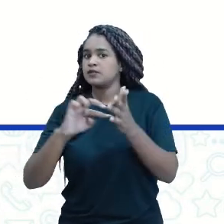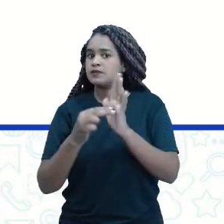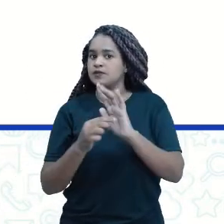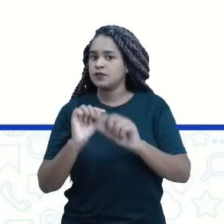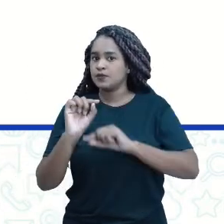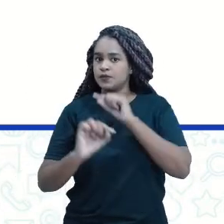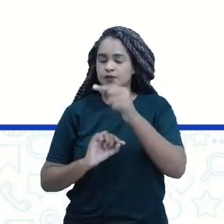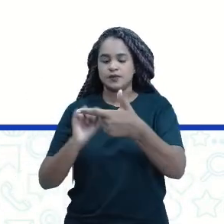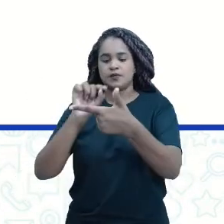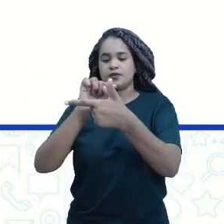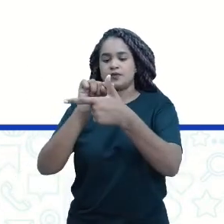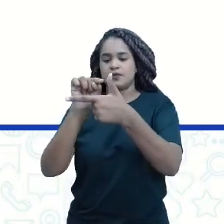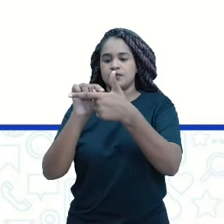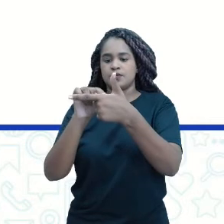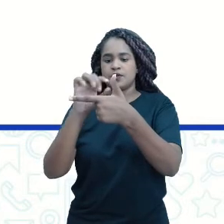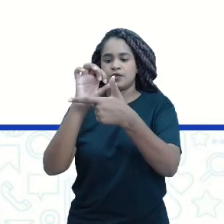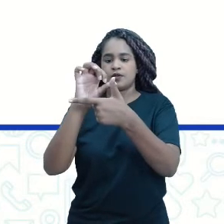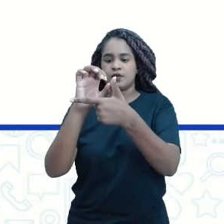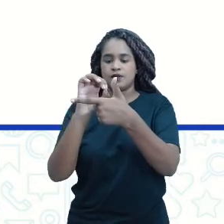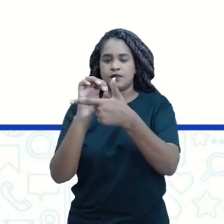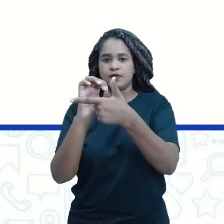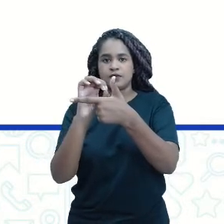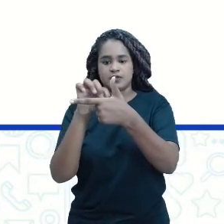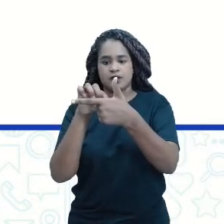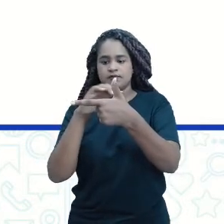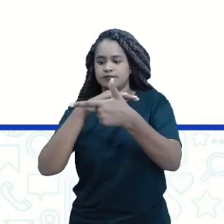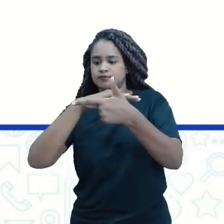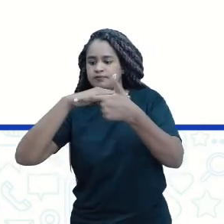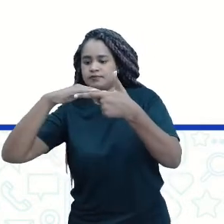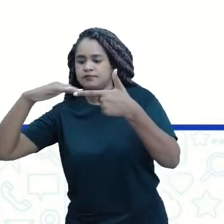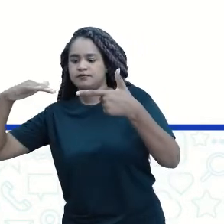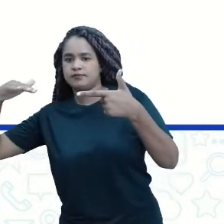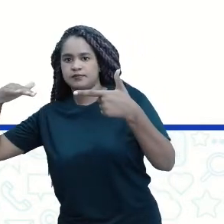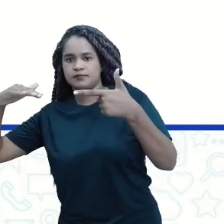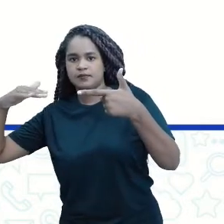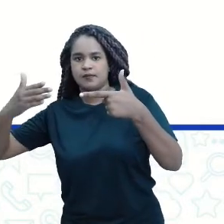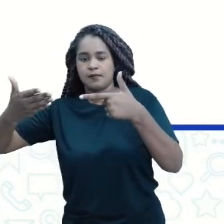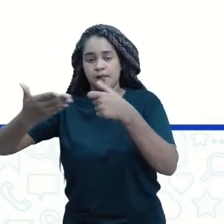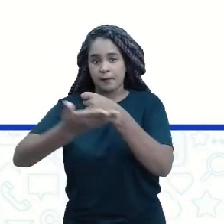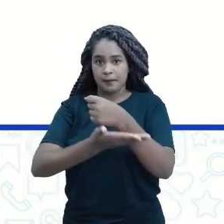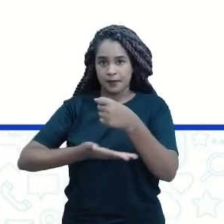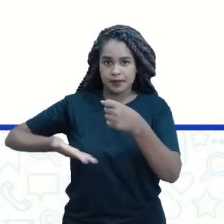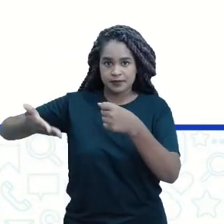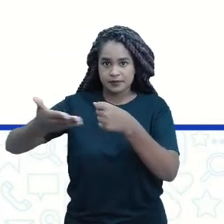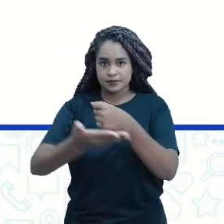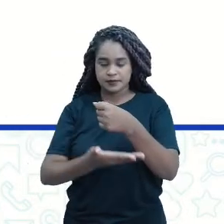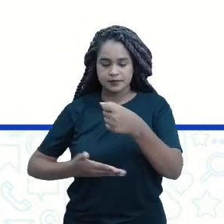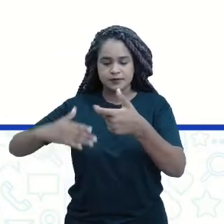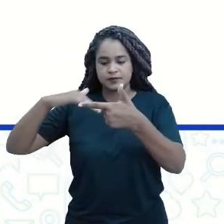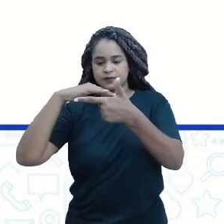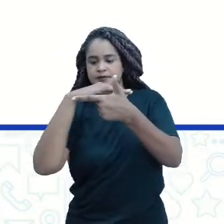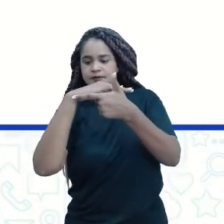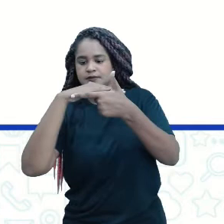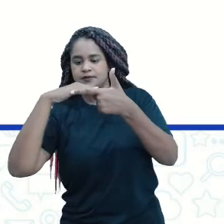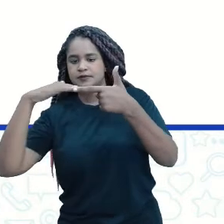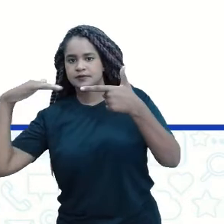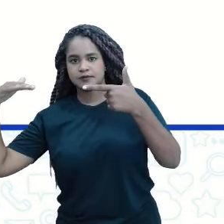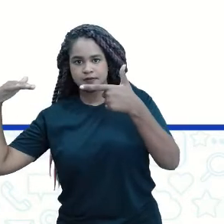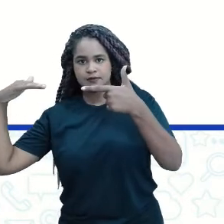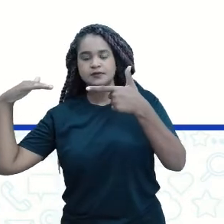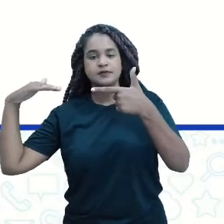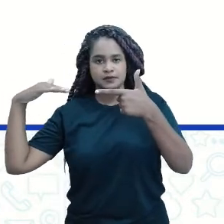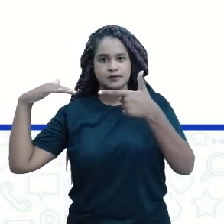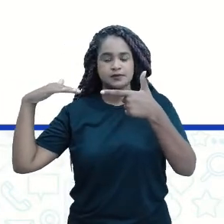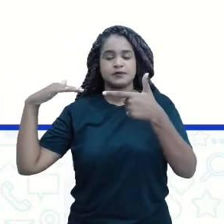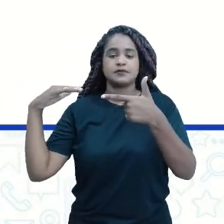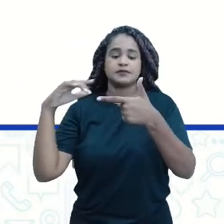ângulo de 90 graus está apoiado ali. Então, ele está assim, com a medida perpendicular, né? Que a gente está fazendo aí esse ângulo de 90.